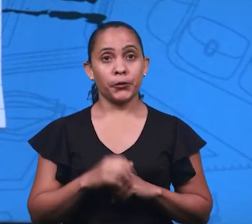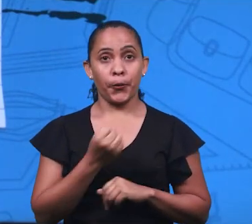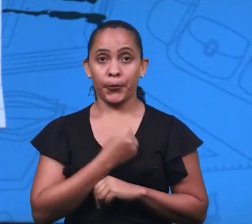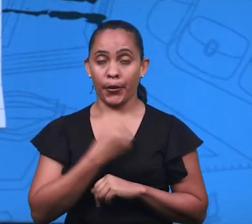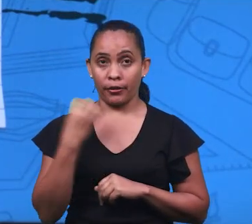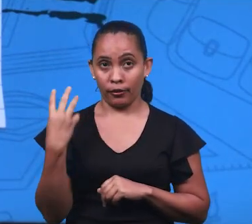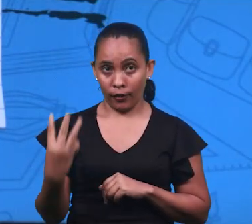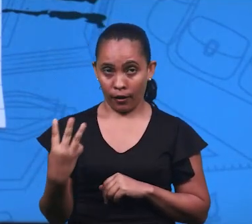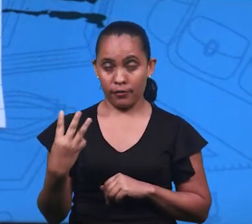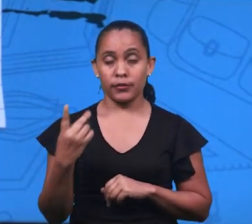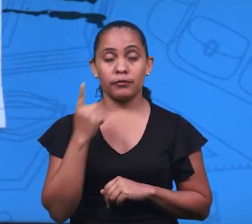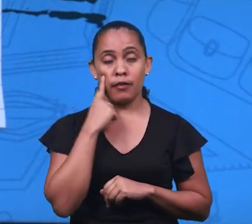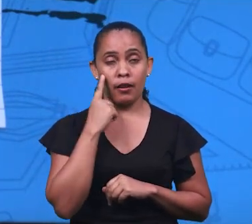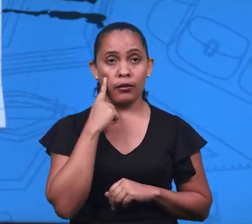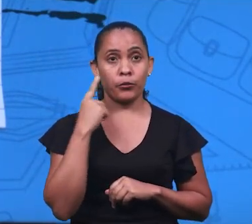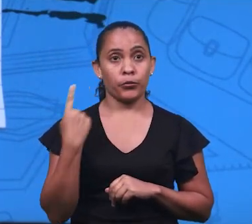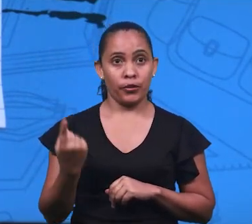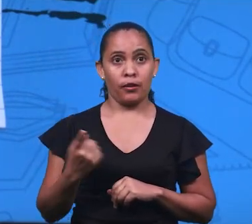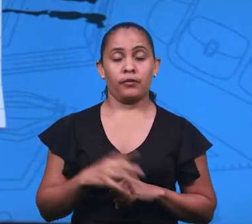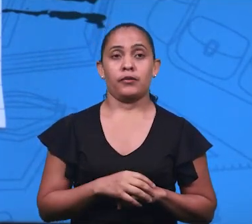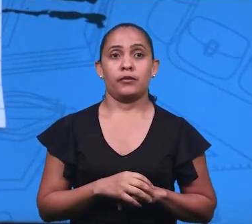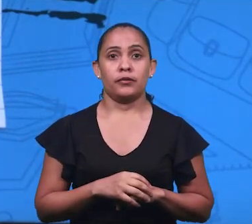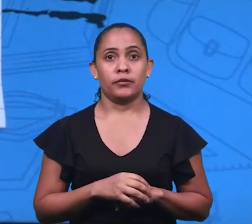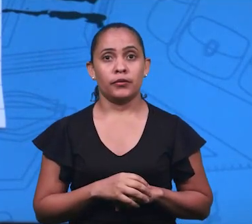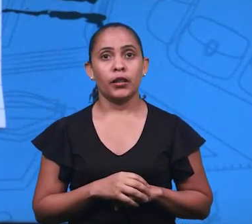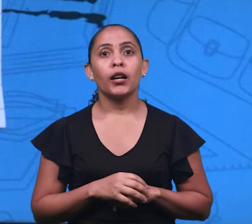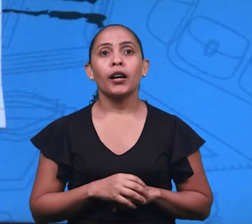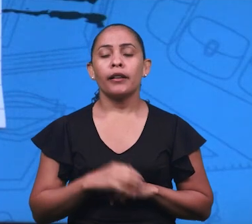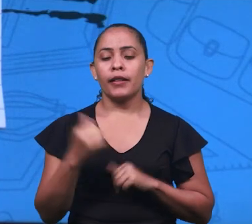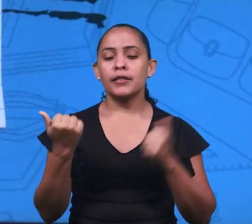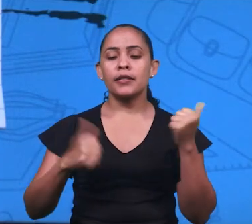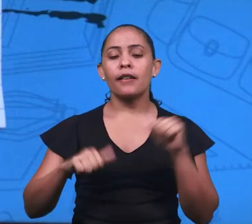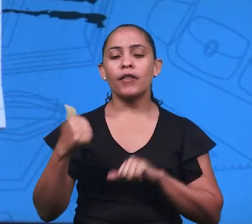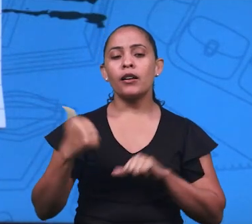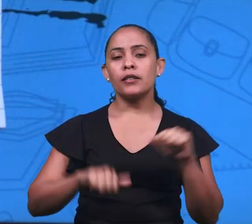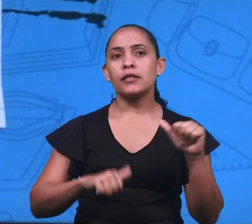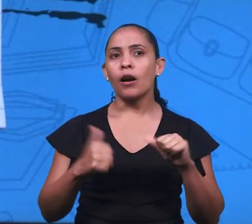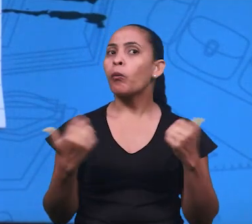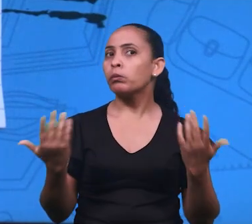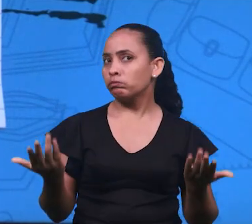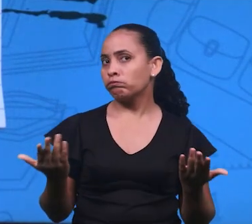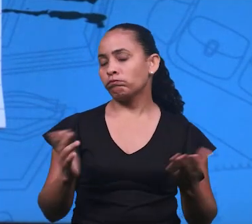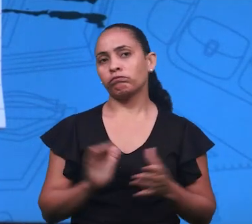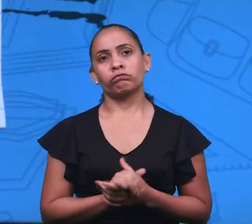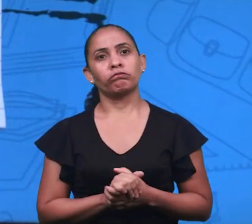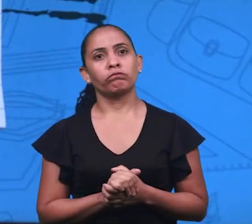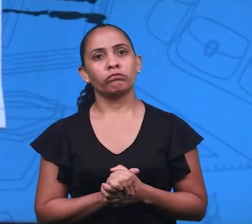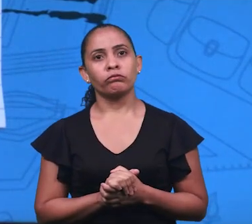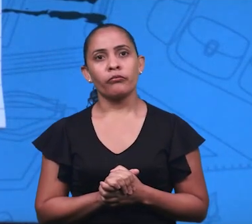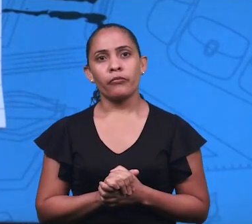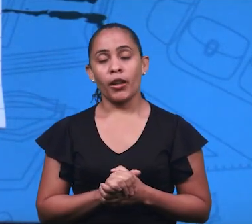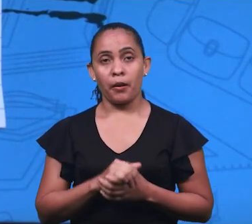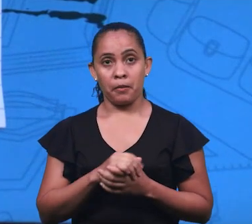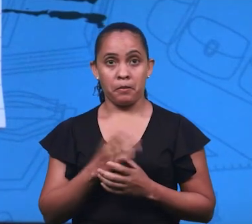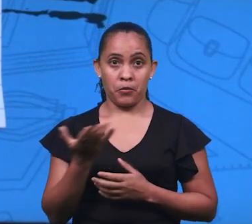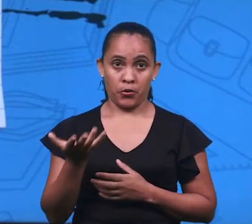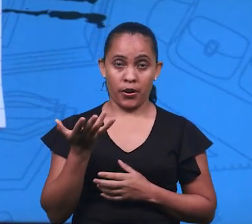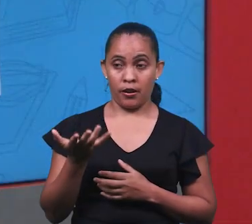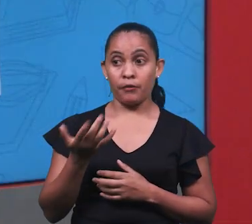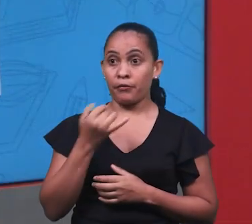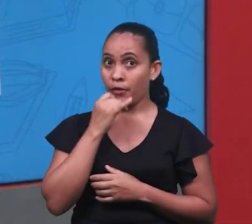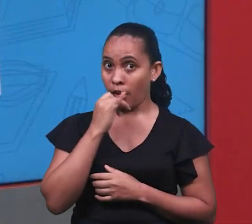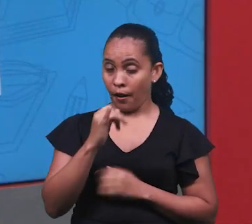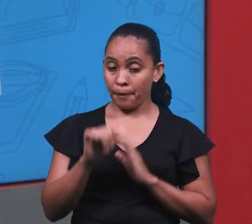3, o que ela vai ser, em que aspecto, Ana Paula, eu vou ser avaliado nessa competência 3? Bom, primeira consideração aqui que eu quero fazer